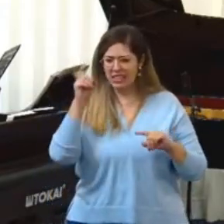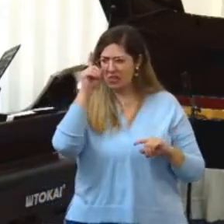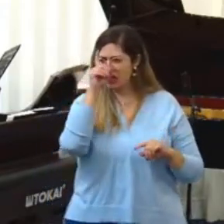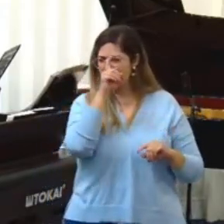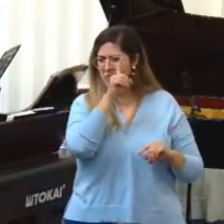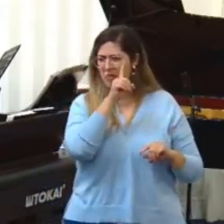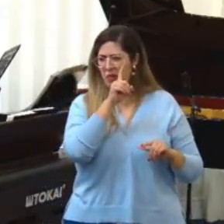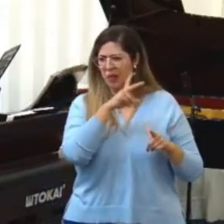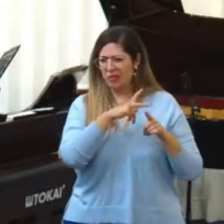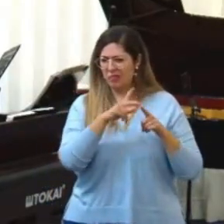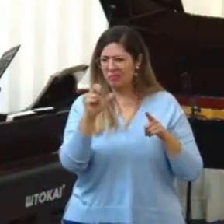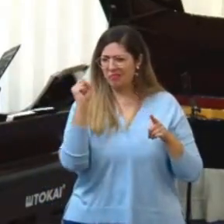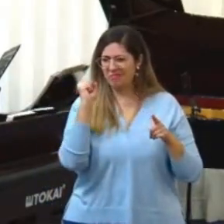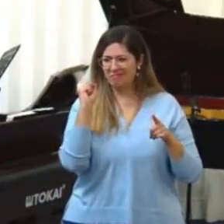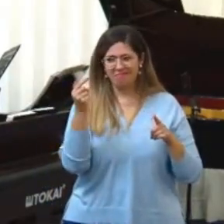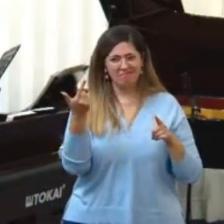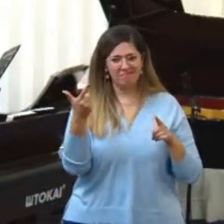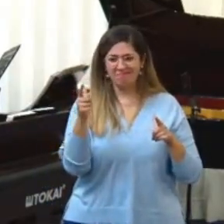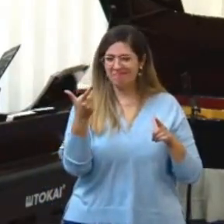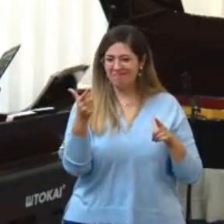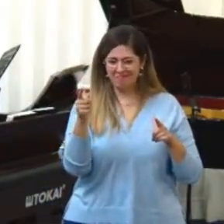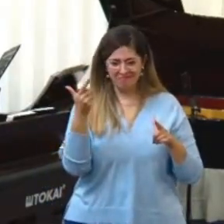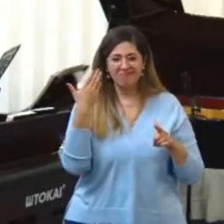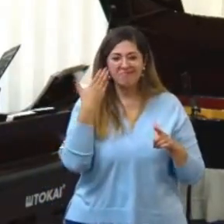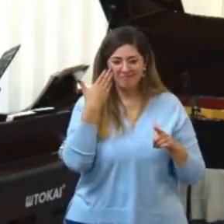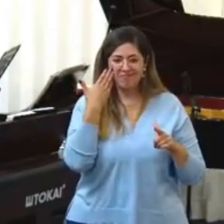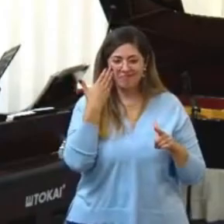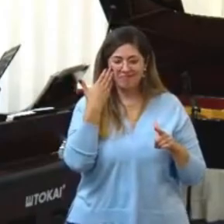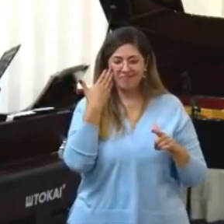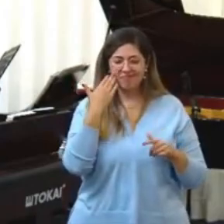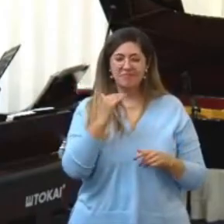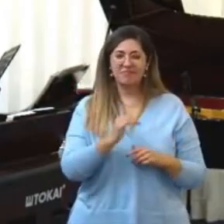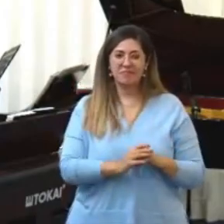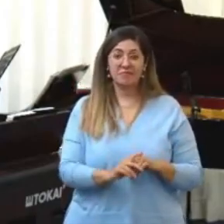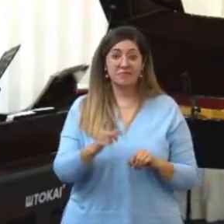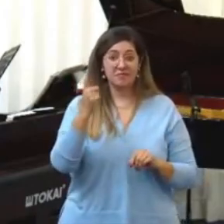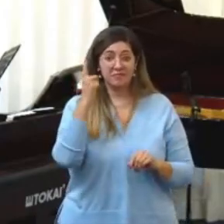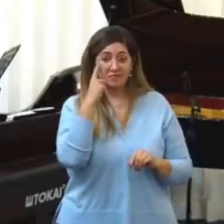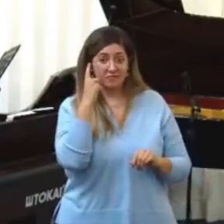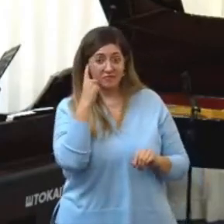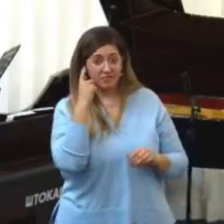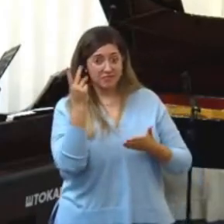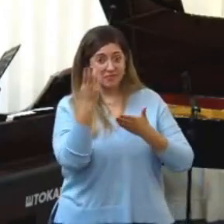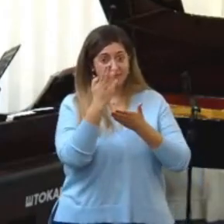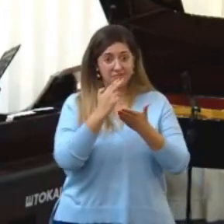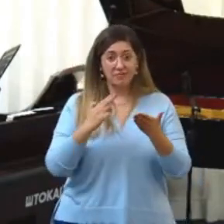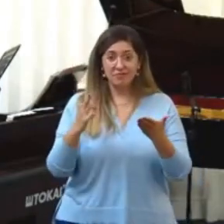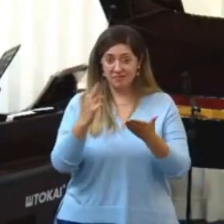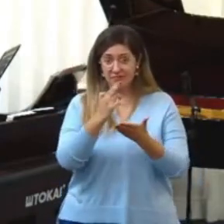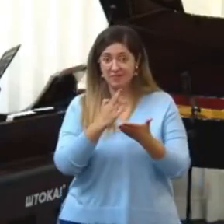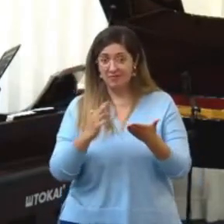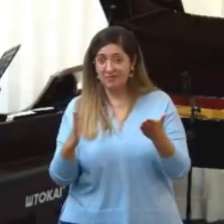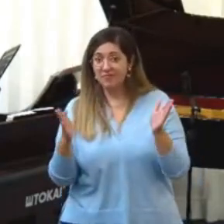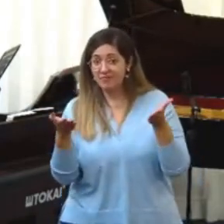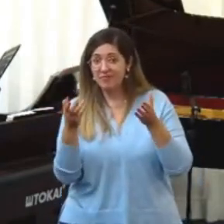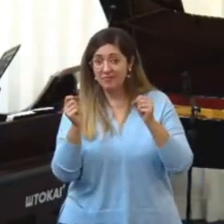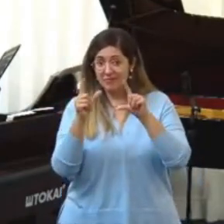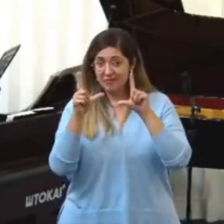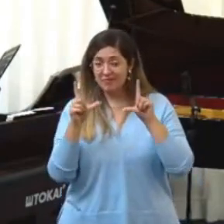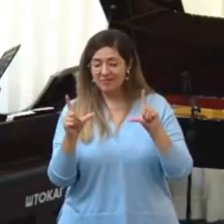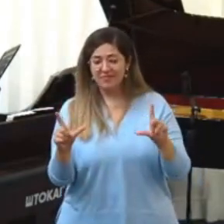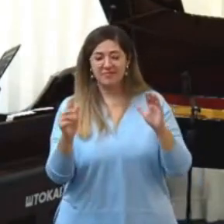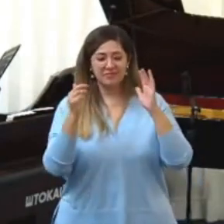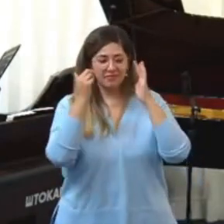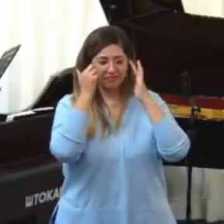vencedor. Então, crianças, pensem nisso, enquanto vocês fazem a ilustração da manhã, agora